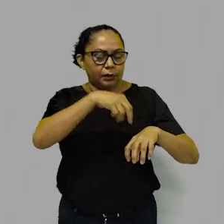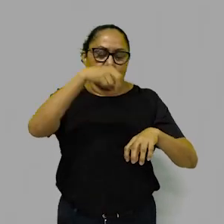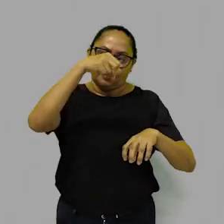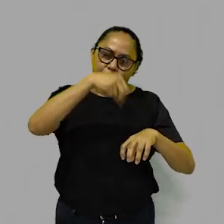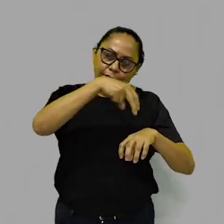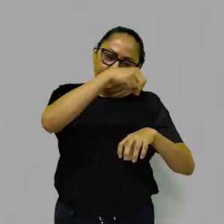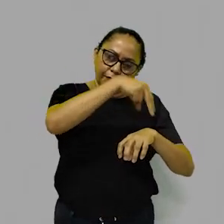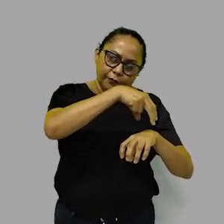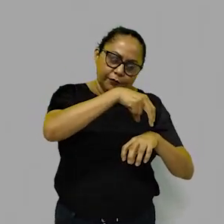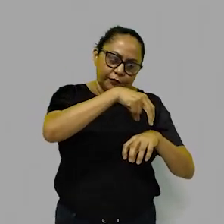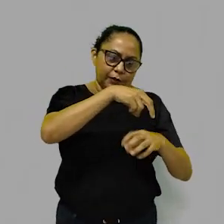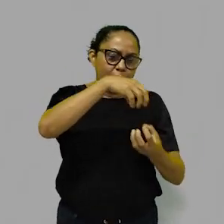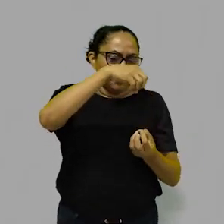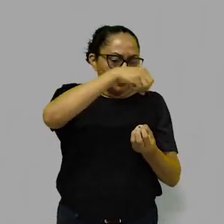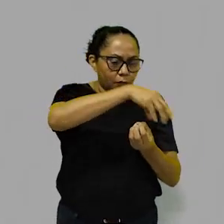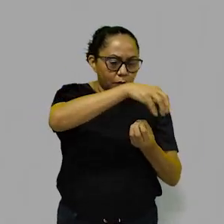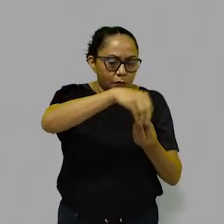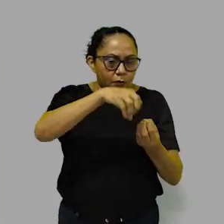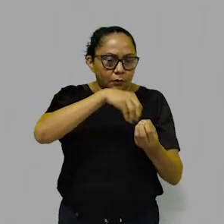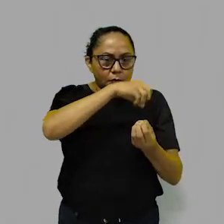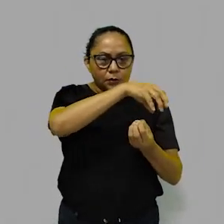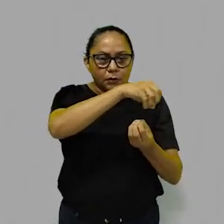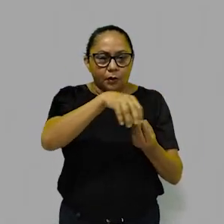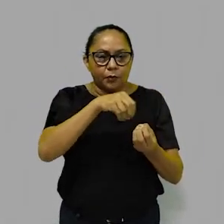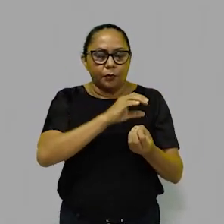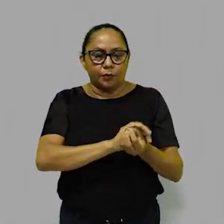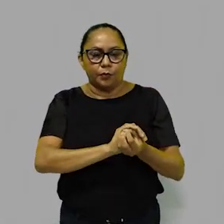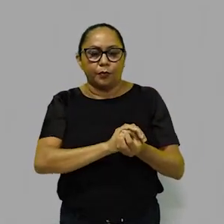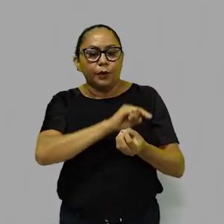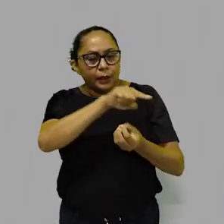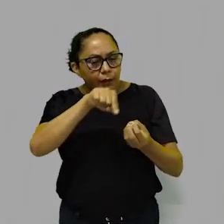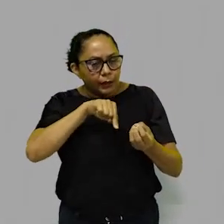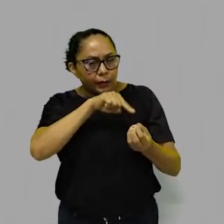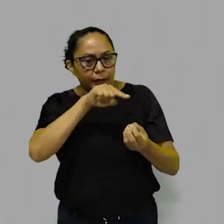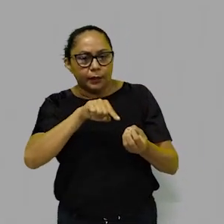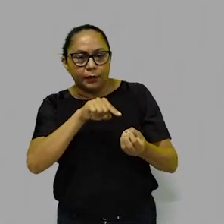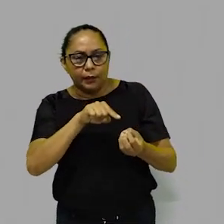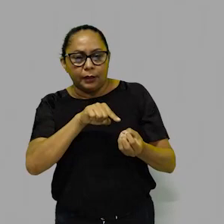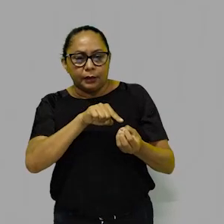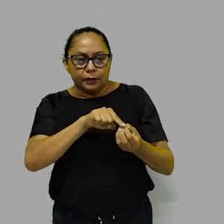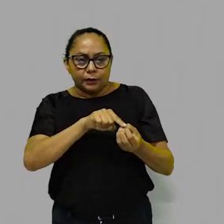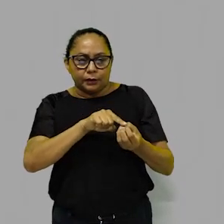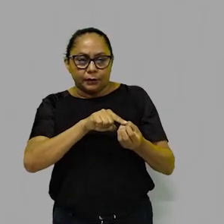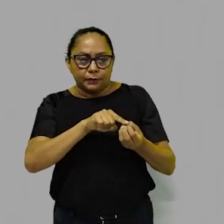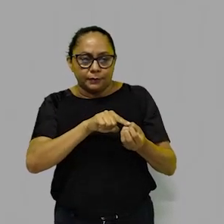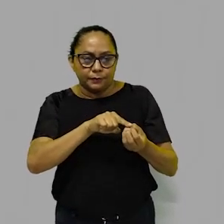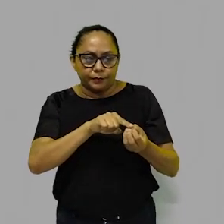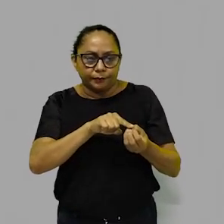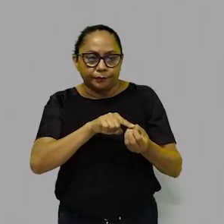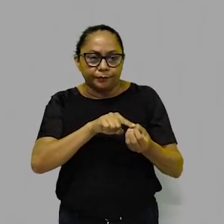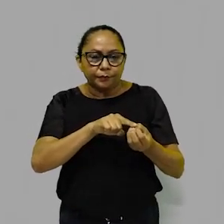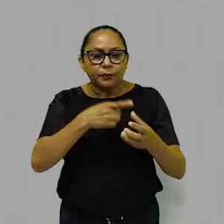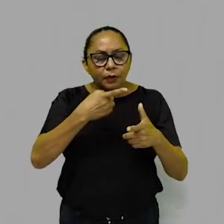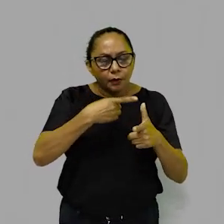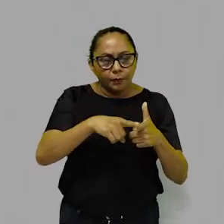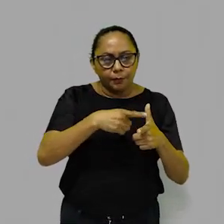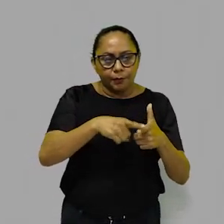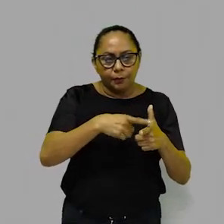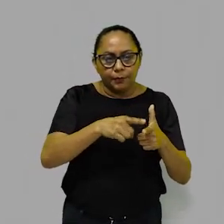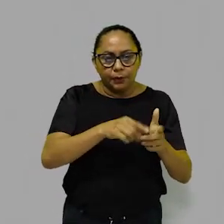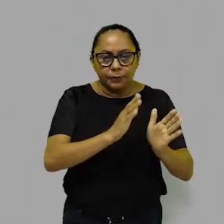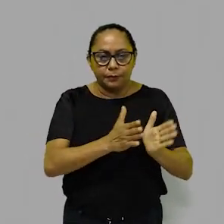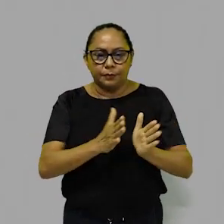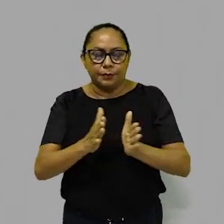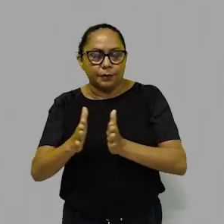fungos, vírus. Esses indivíduos são considerados corpo estranho. E nesse processo aí, gente,